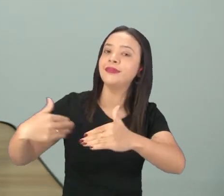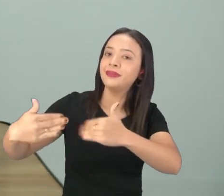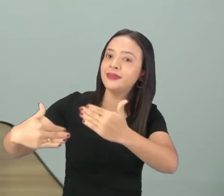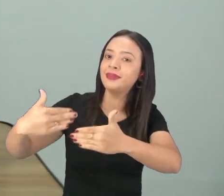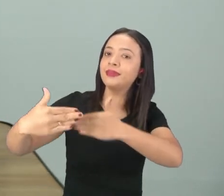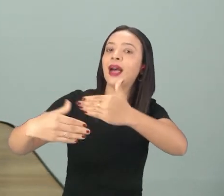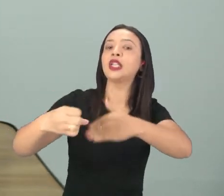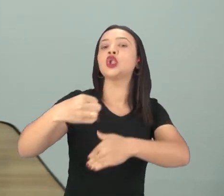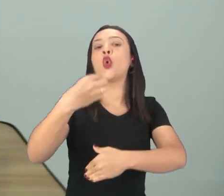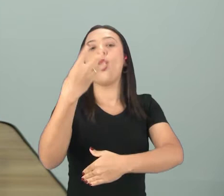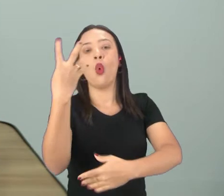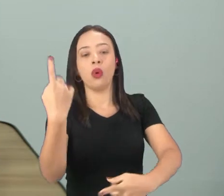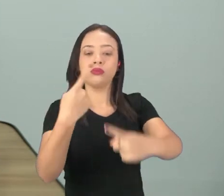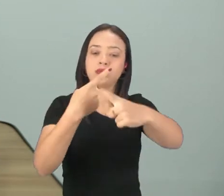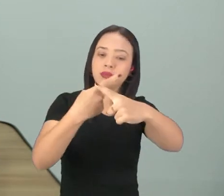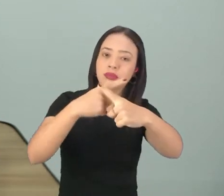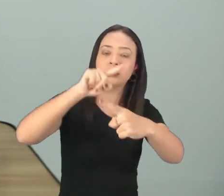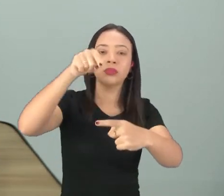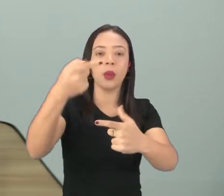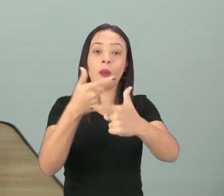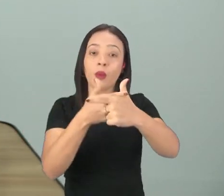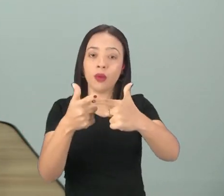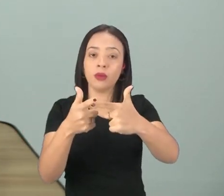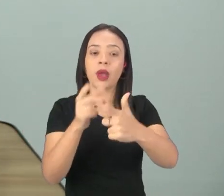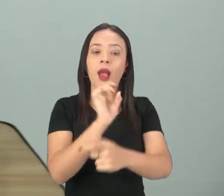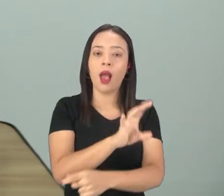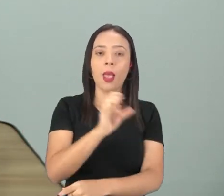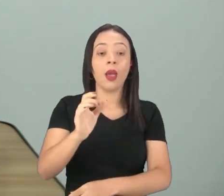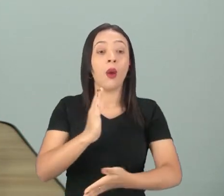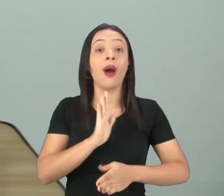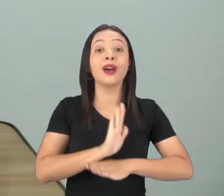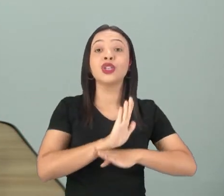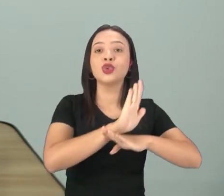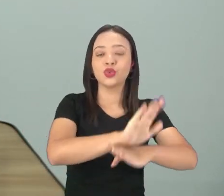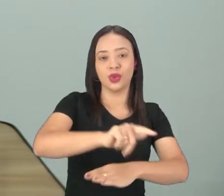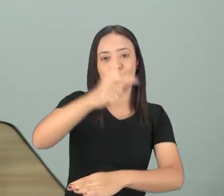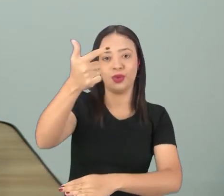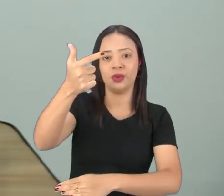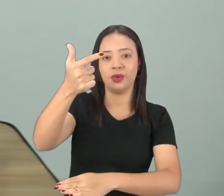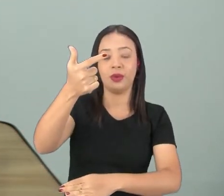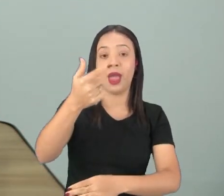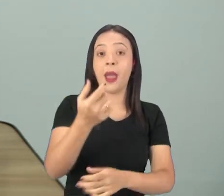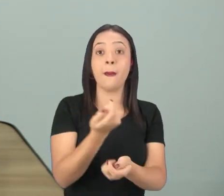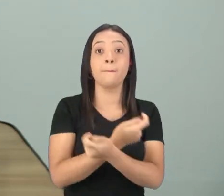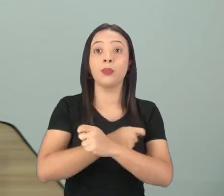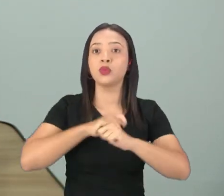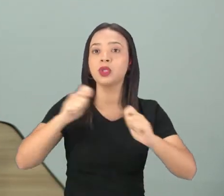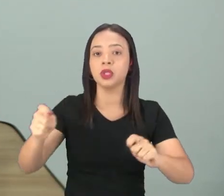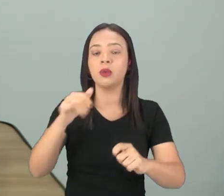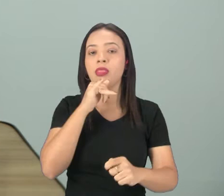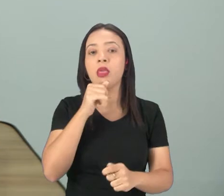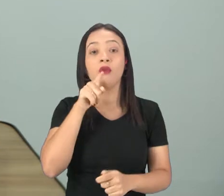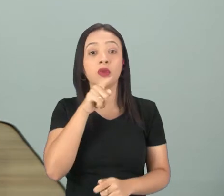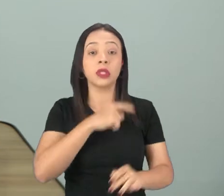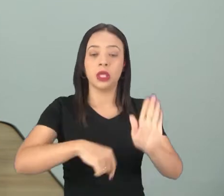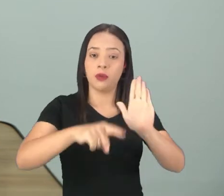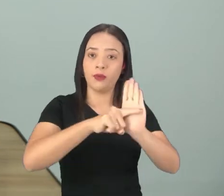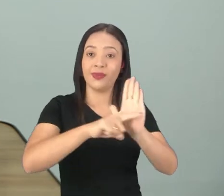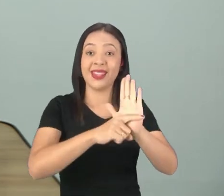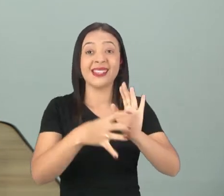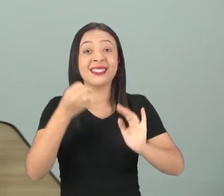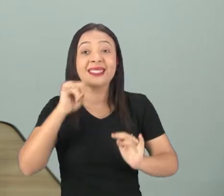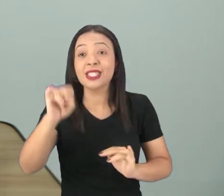nas outras operações. Uma auxilia a outra. Você não consegue fazer uma subtração se você tem dificuldade em fazer uma